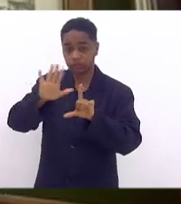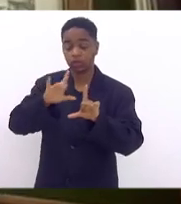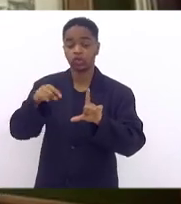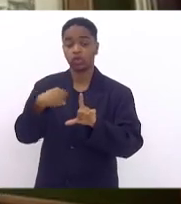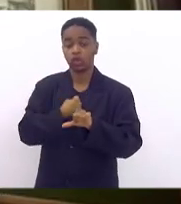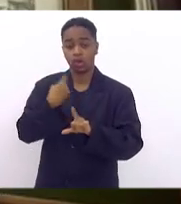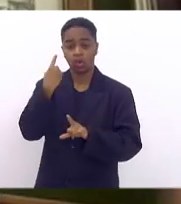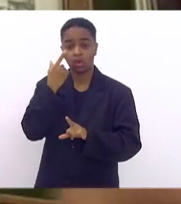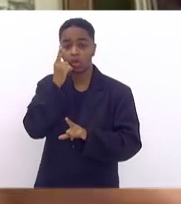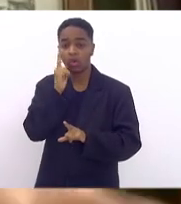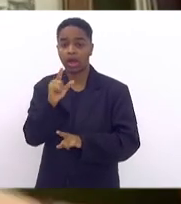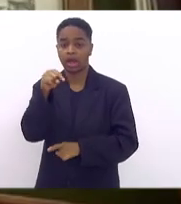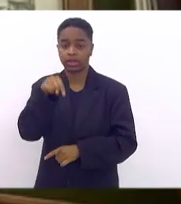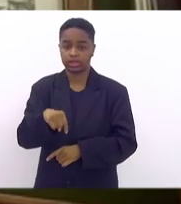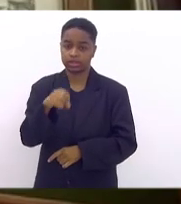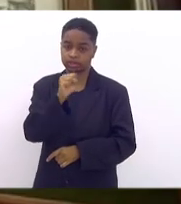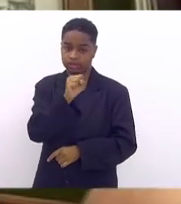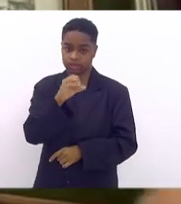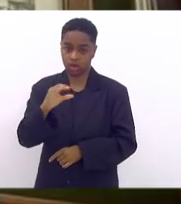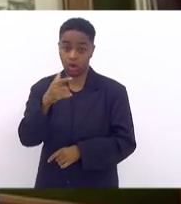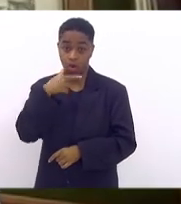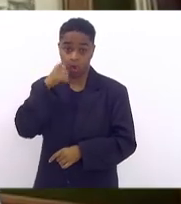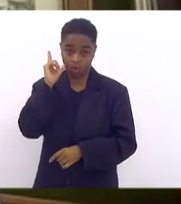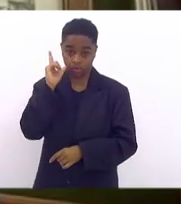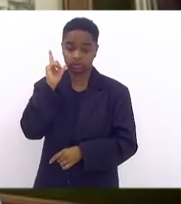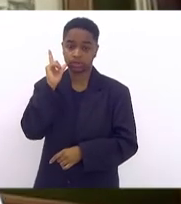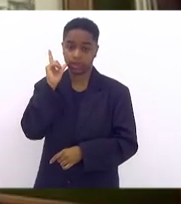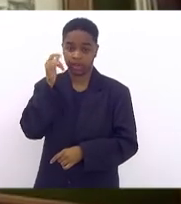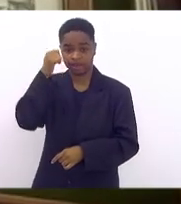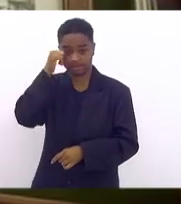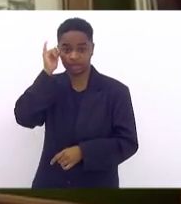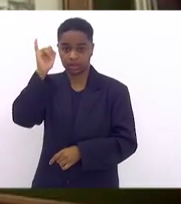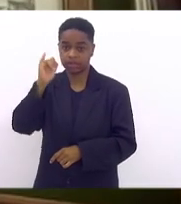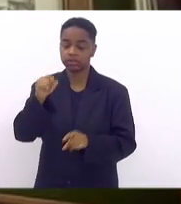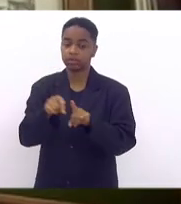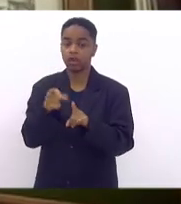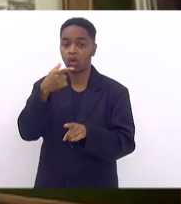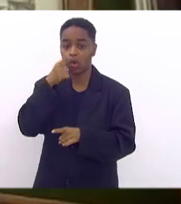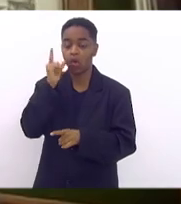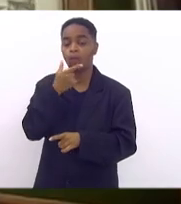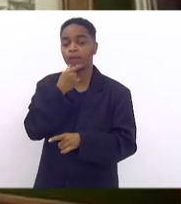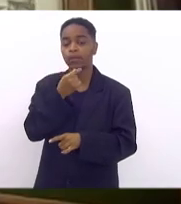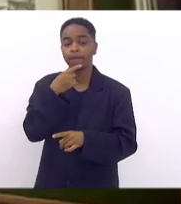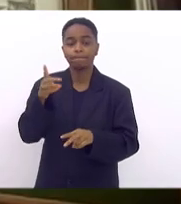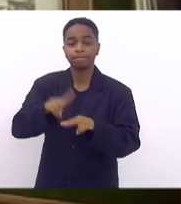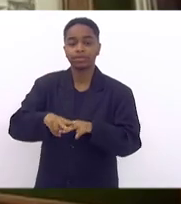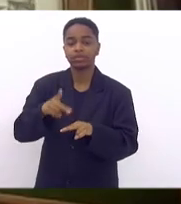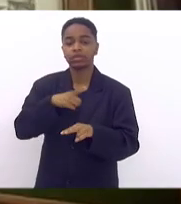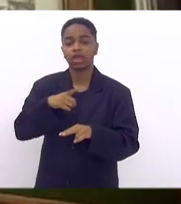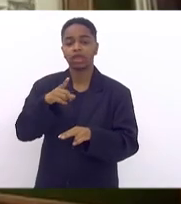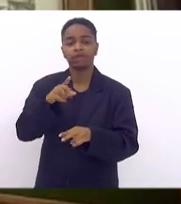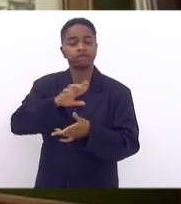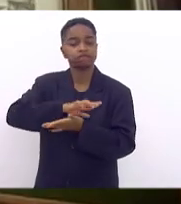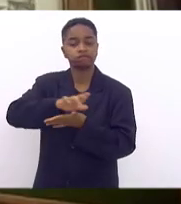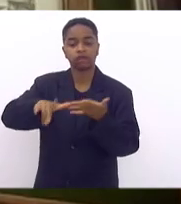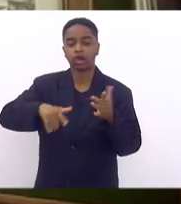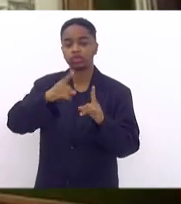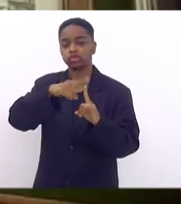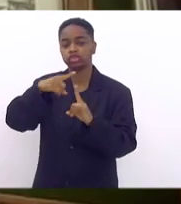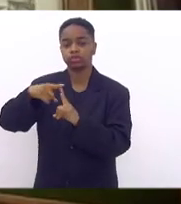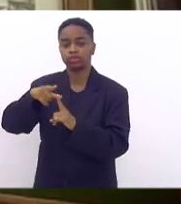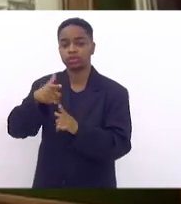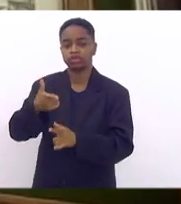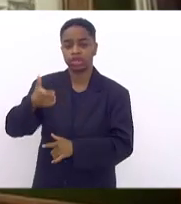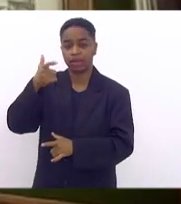Santa Catarina. Ontem, um outro rapaz foi preso com um arsenal de arma branca em São José